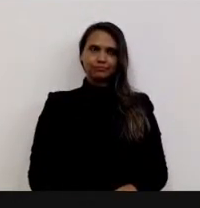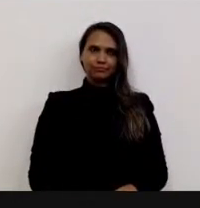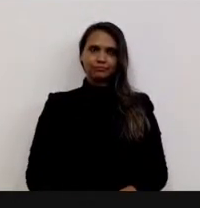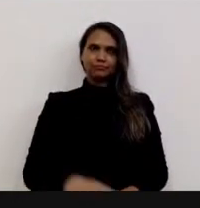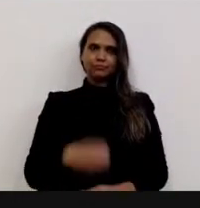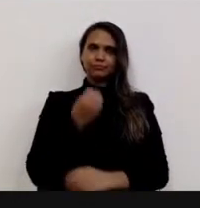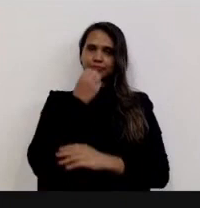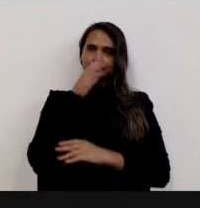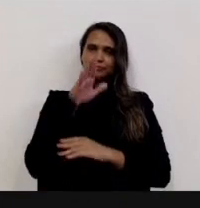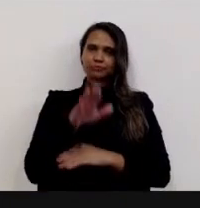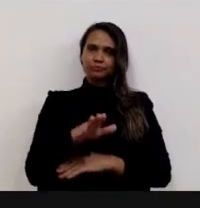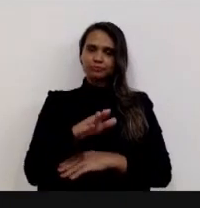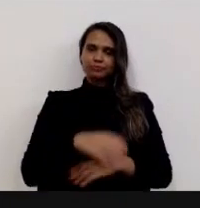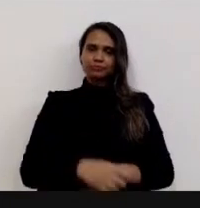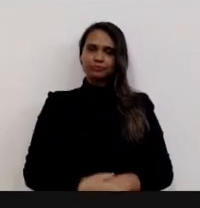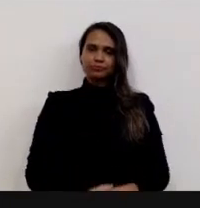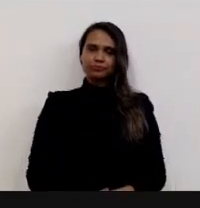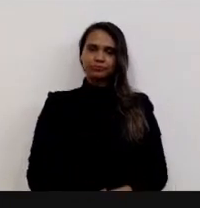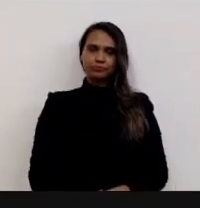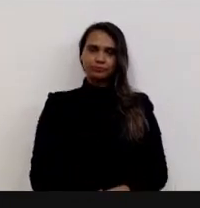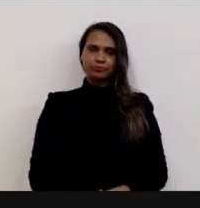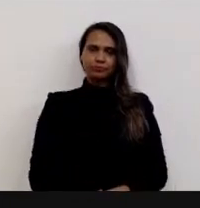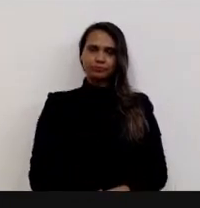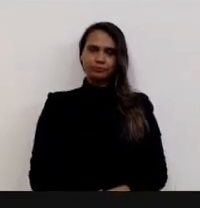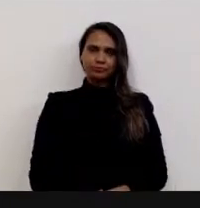Boa tarde.